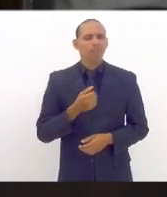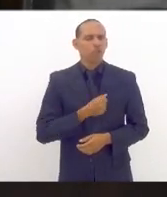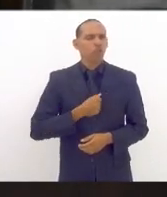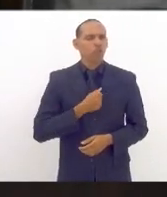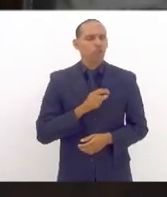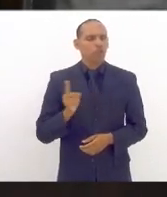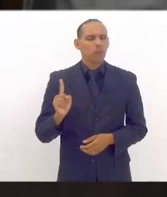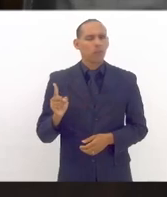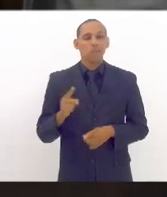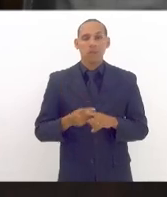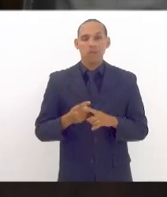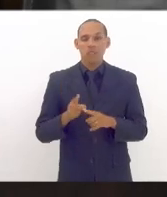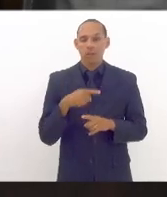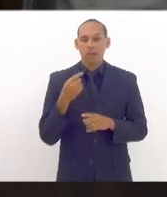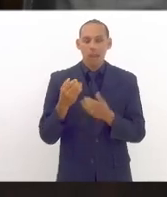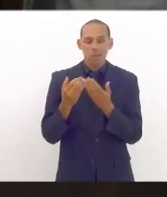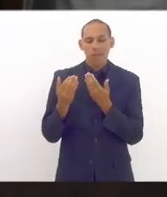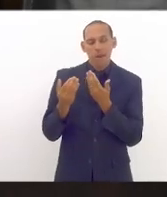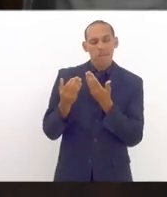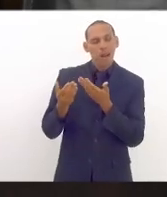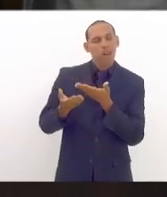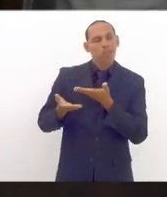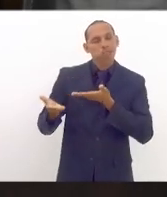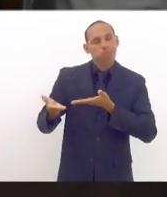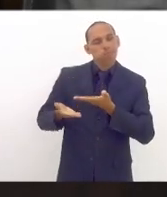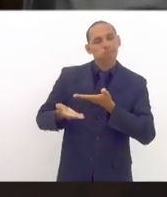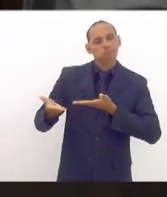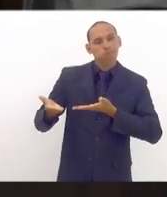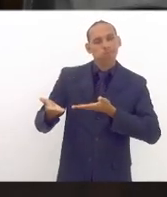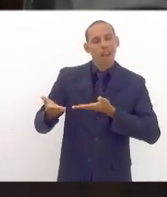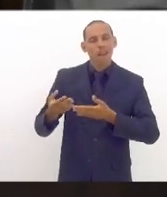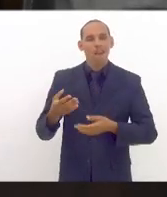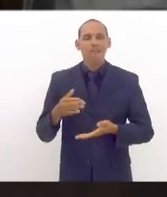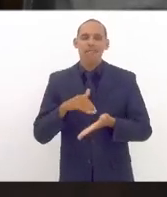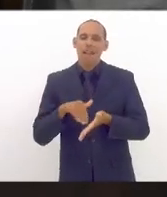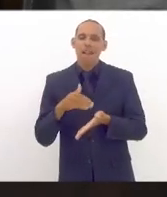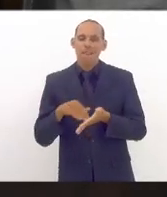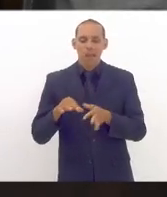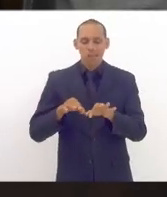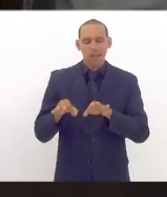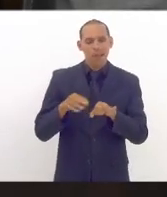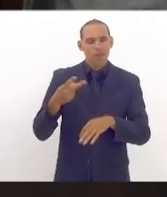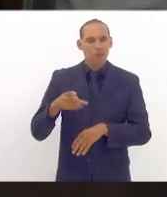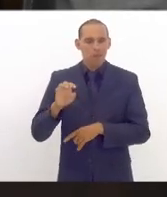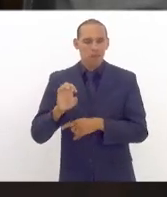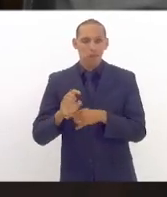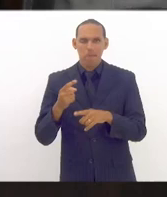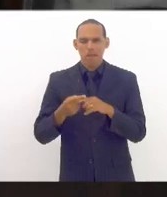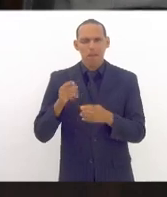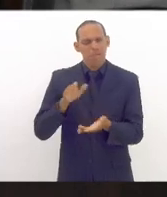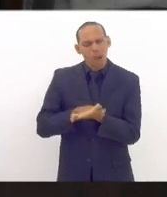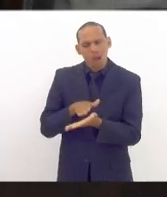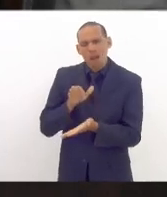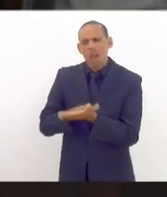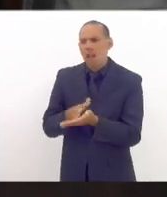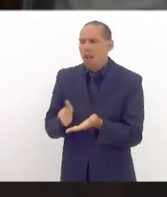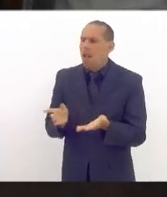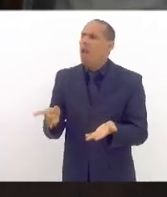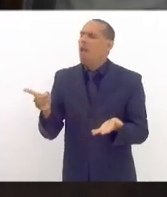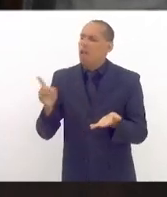com a secretaria de planejamento do Estado porque cobravamos sempre